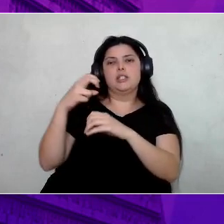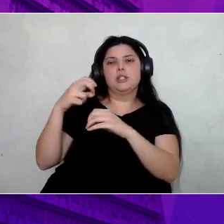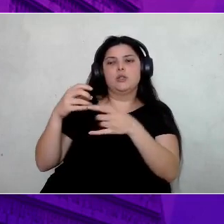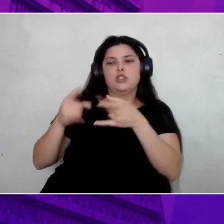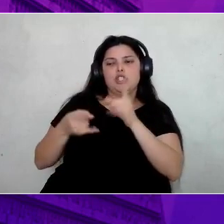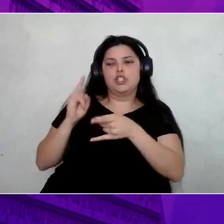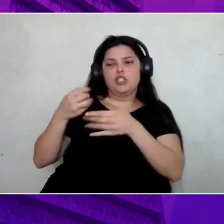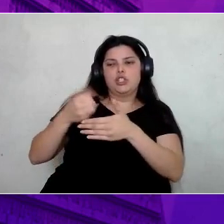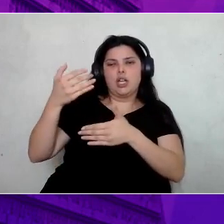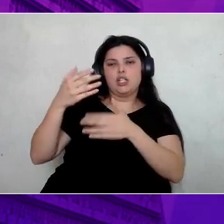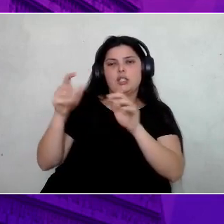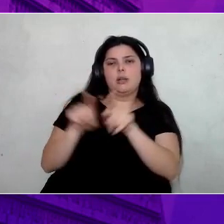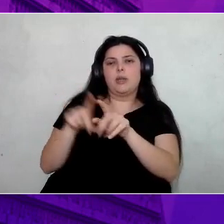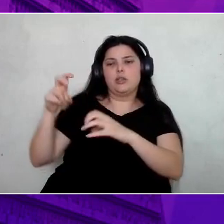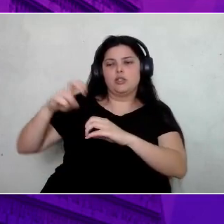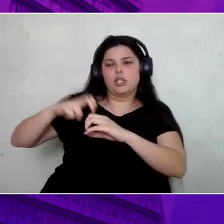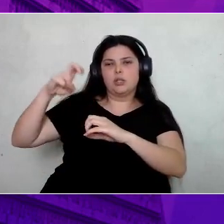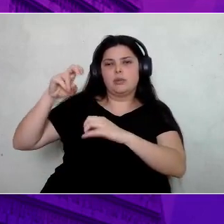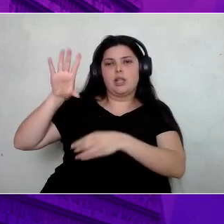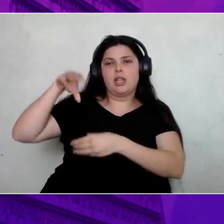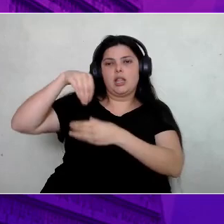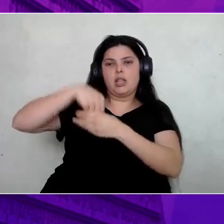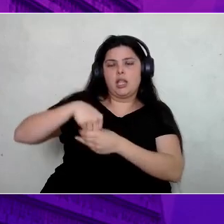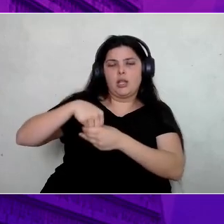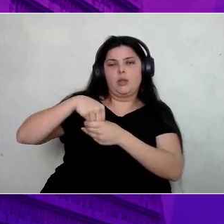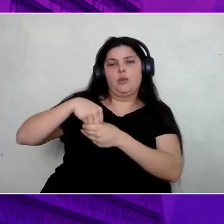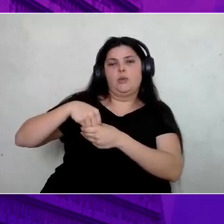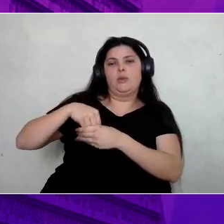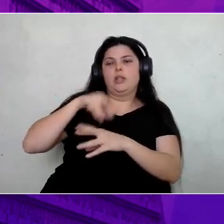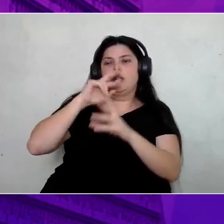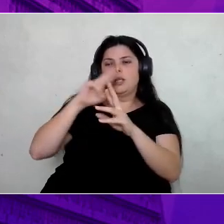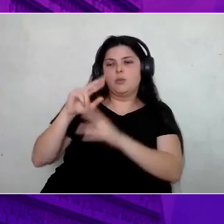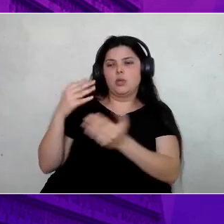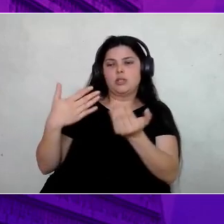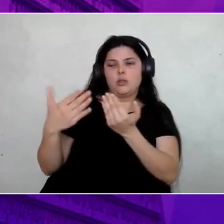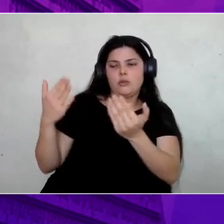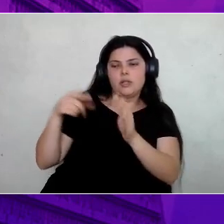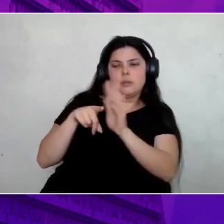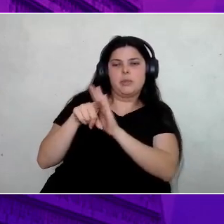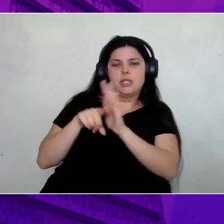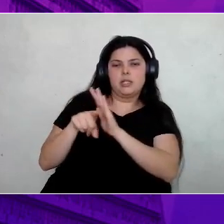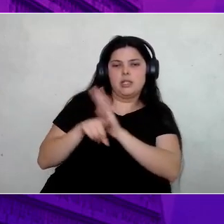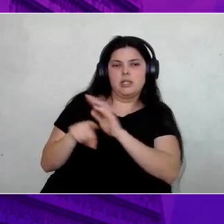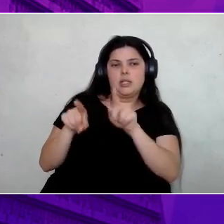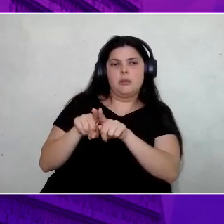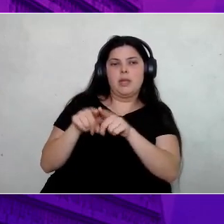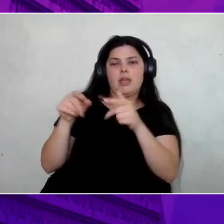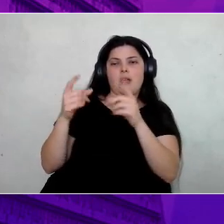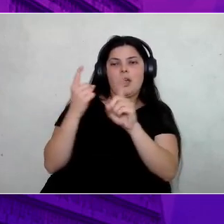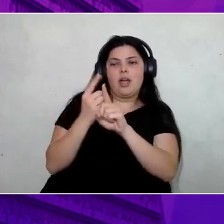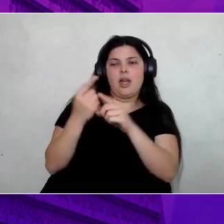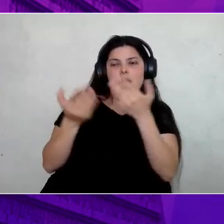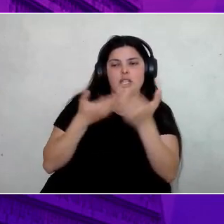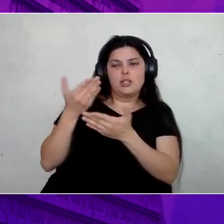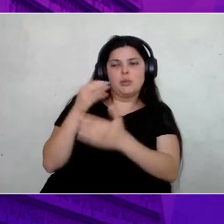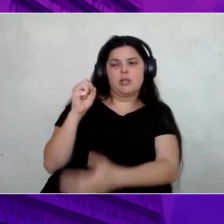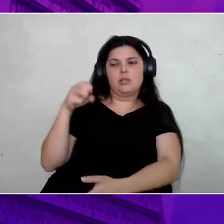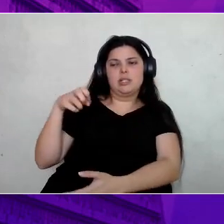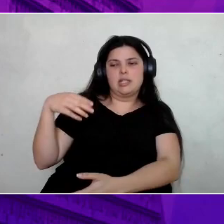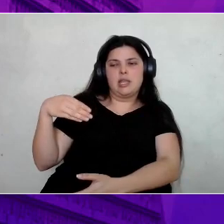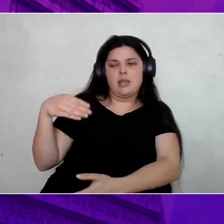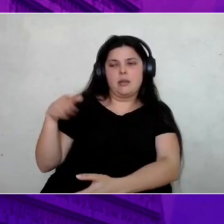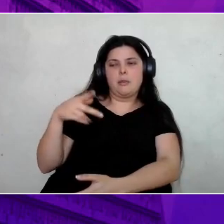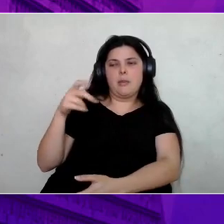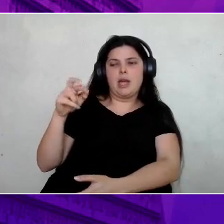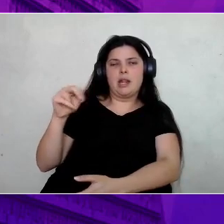ChatGPT, dentro do chatbot ali, das consultas e do canal de atendimento do Sem Parar. Então a gente lança